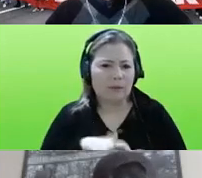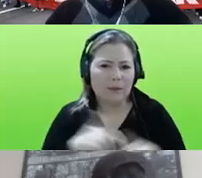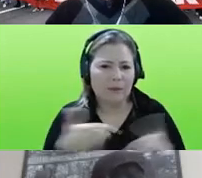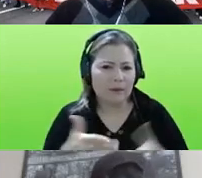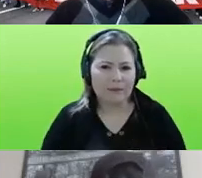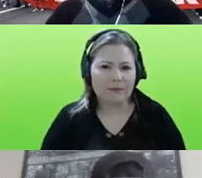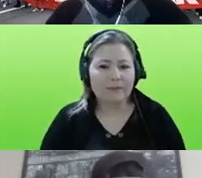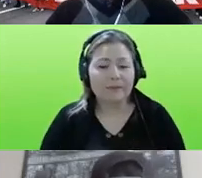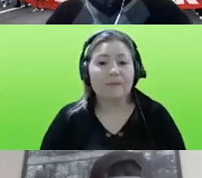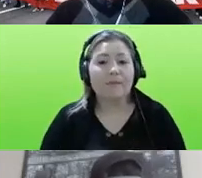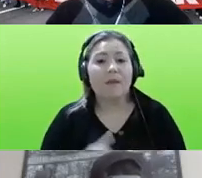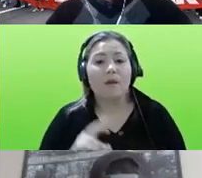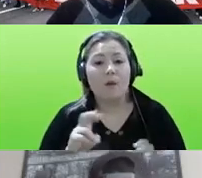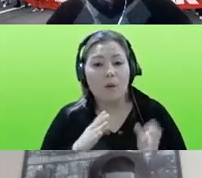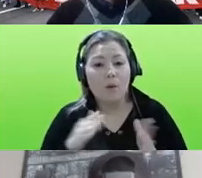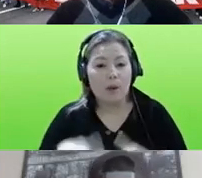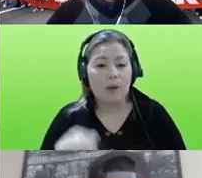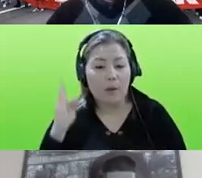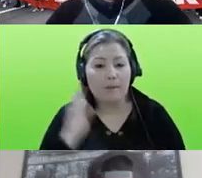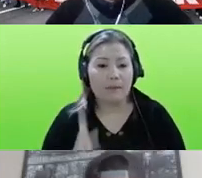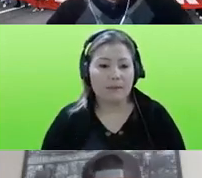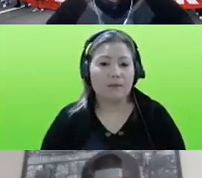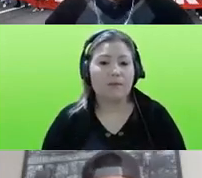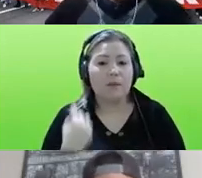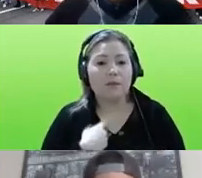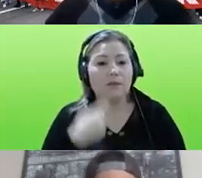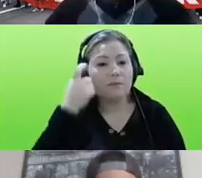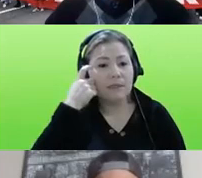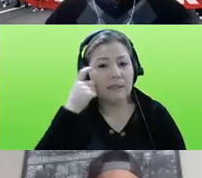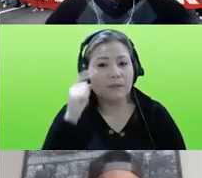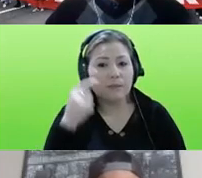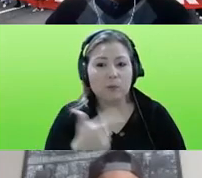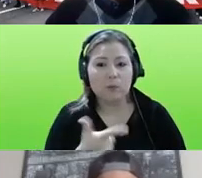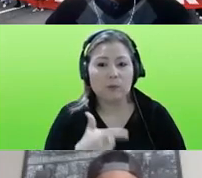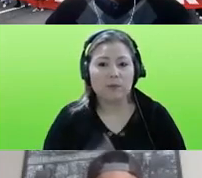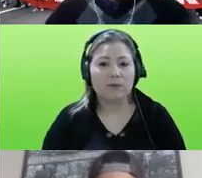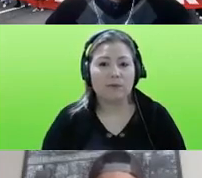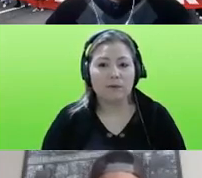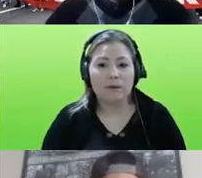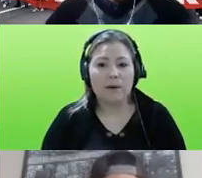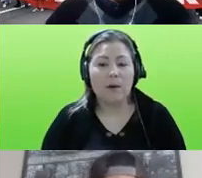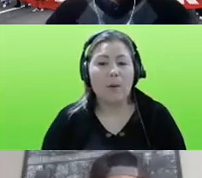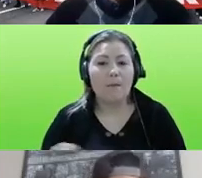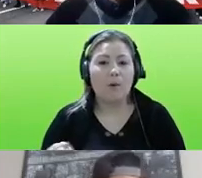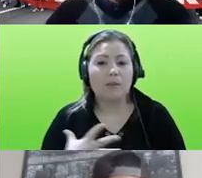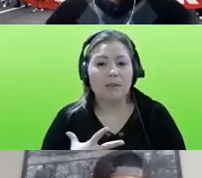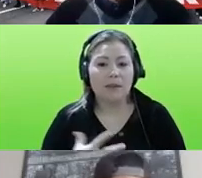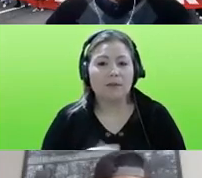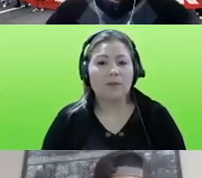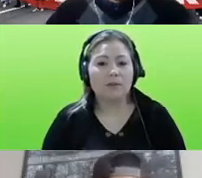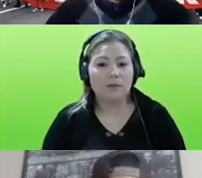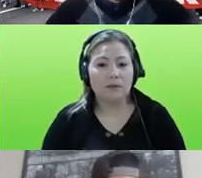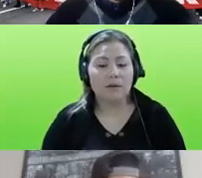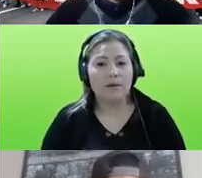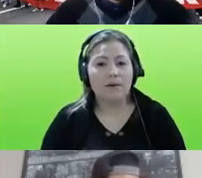No caso do Brasil, nós pensamos que não tivemos uma modernidade no sentido weberiano, né? Se